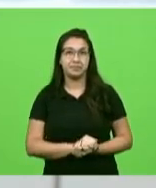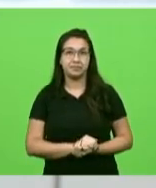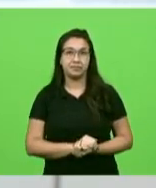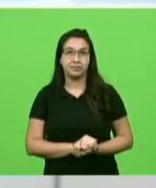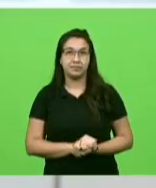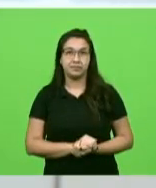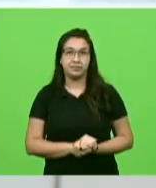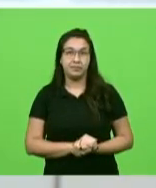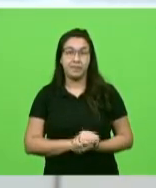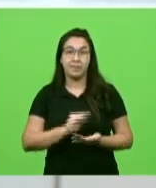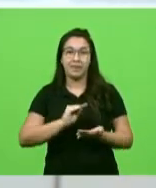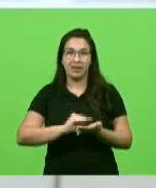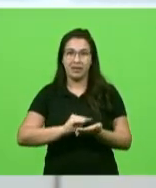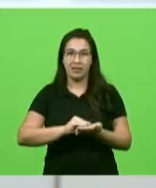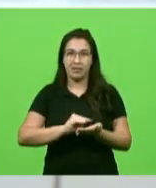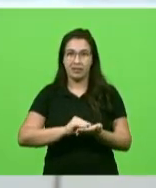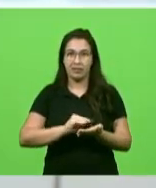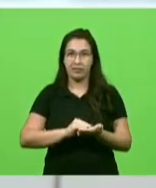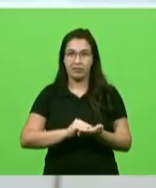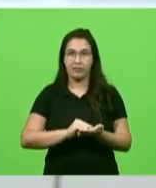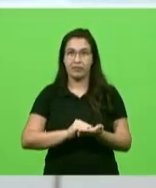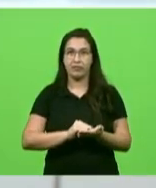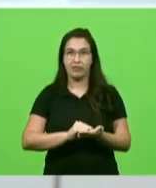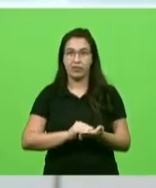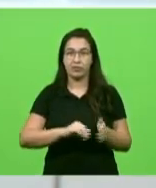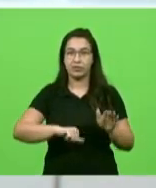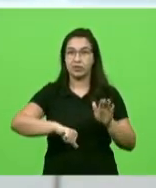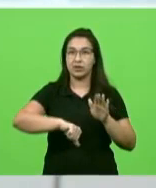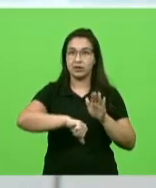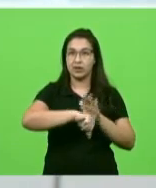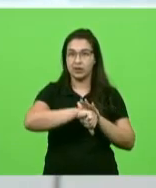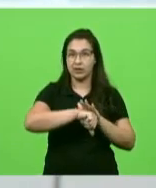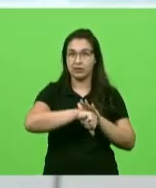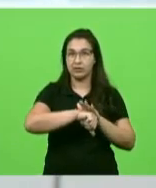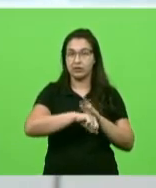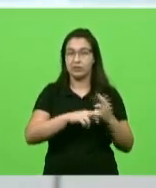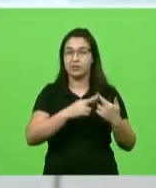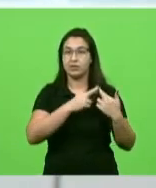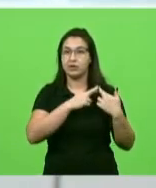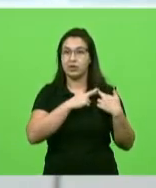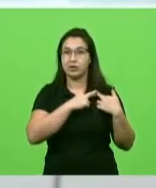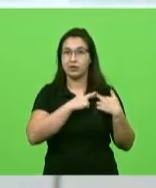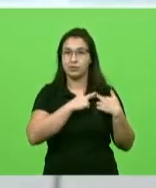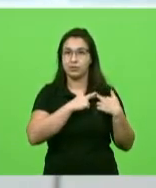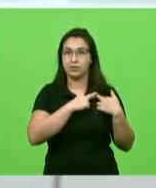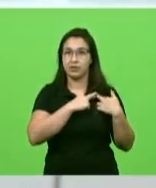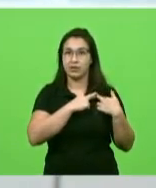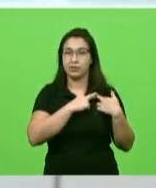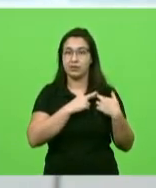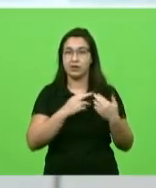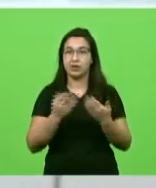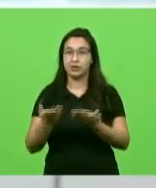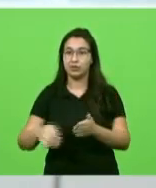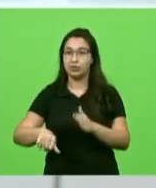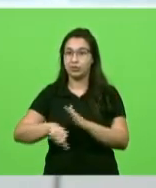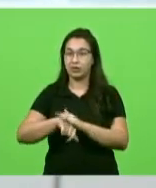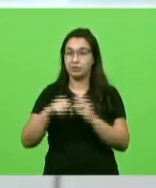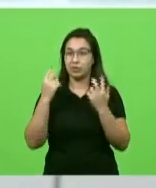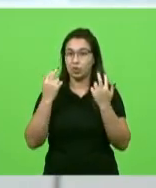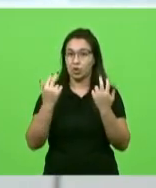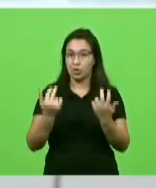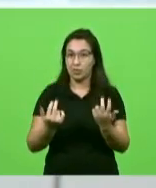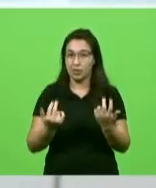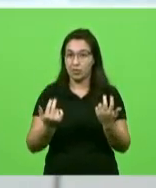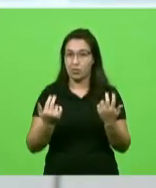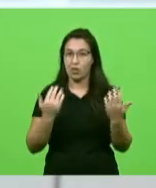inexistência de correlação entre os crimes de responsabilidade os crimes comuns o exame